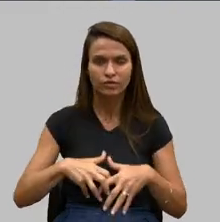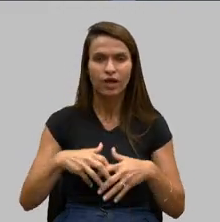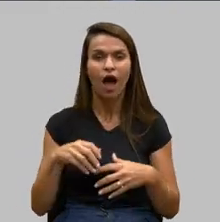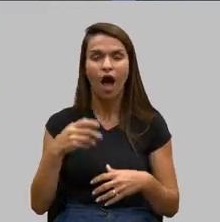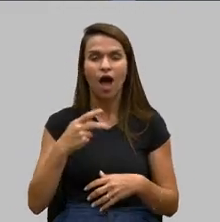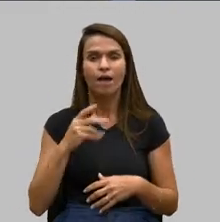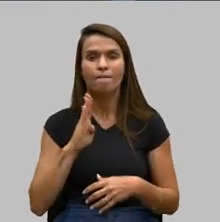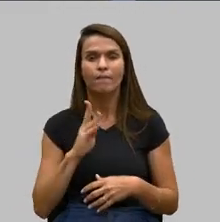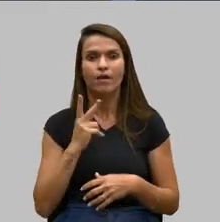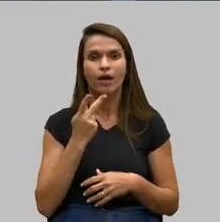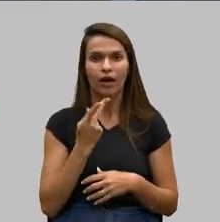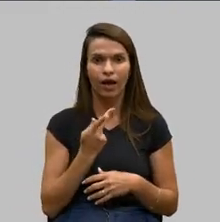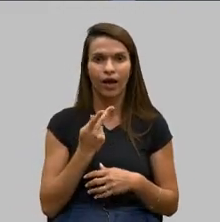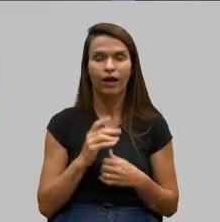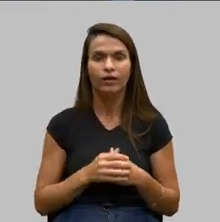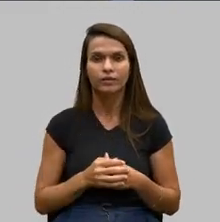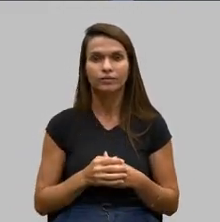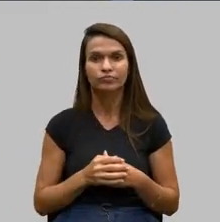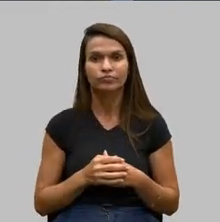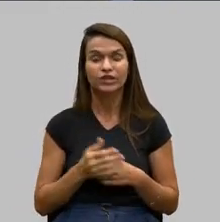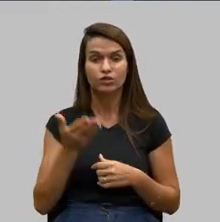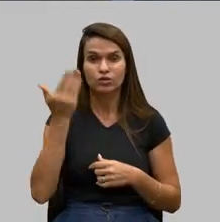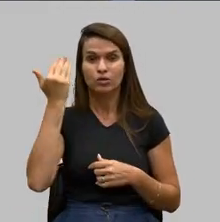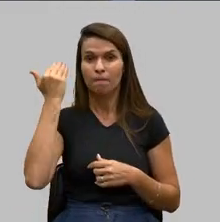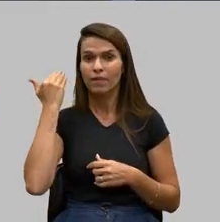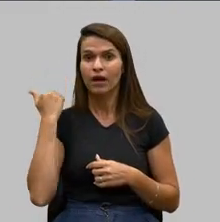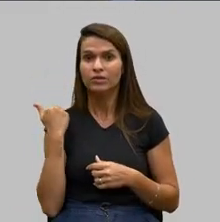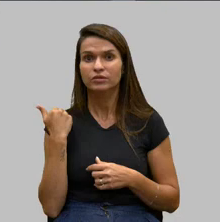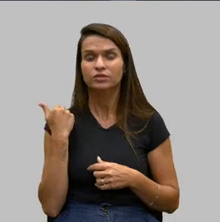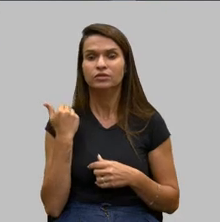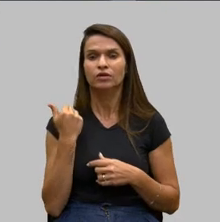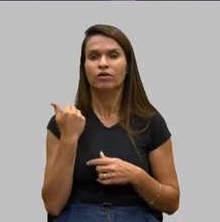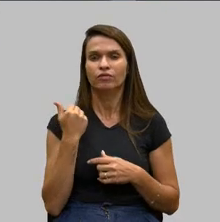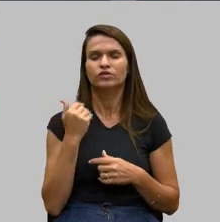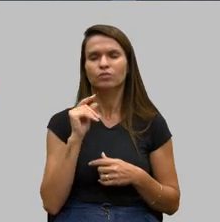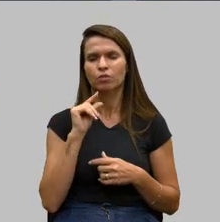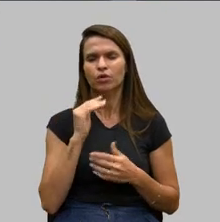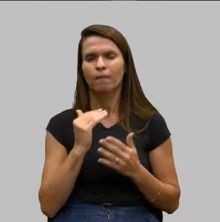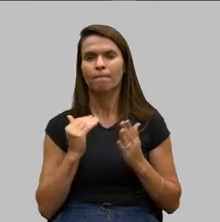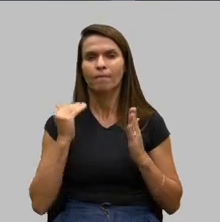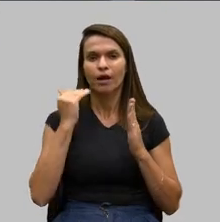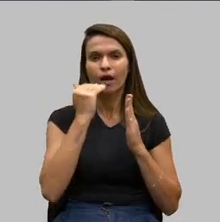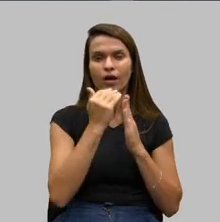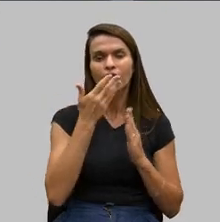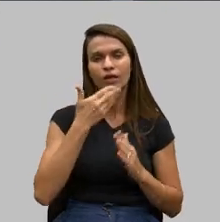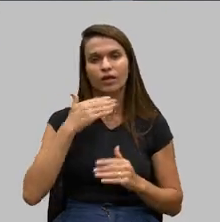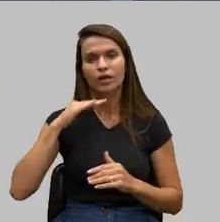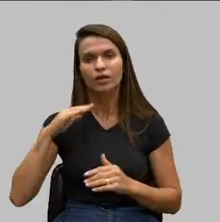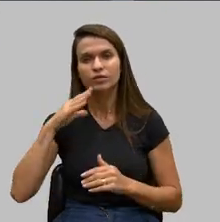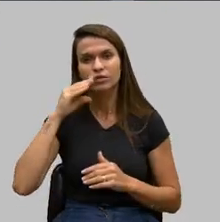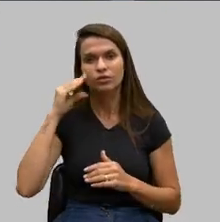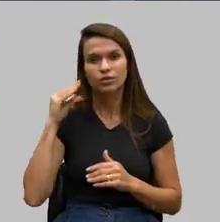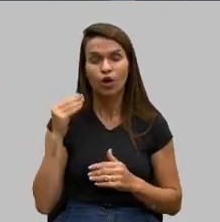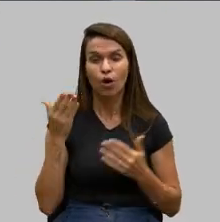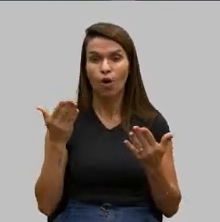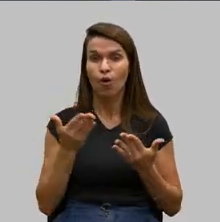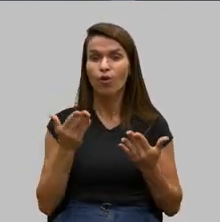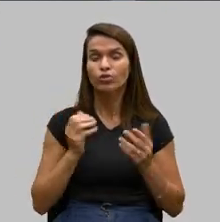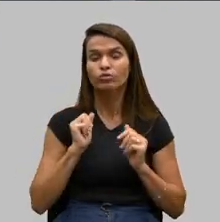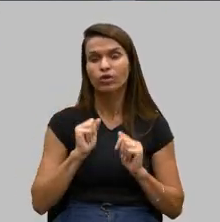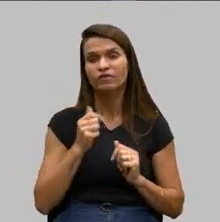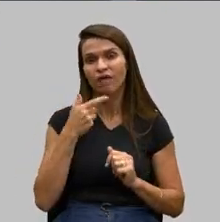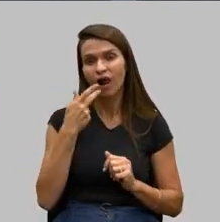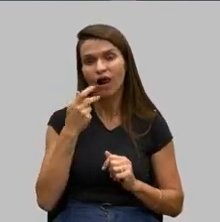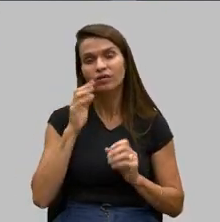Horizonte especificamente se no passado o nosso público maior eram crianças e adolescentes ou hoje eu posso afirmar sem